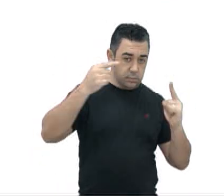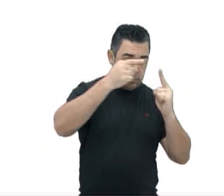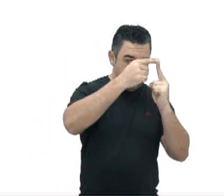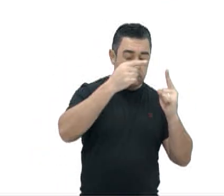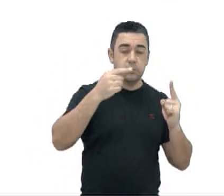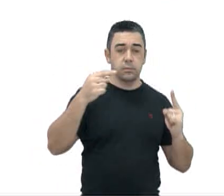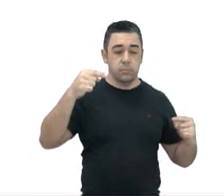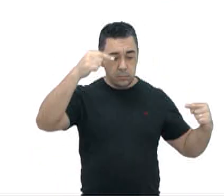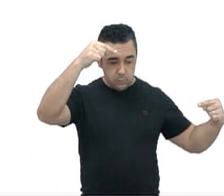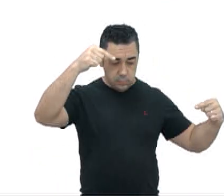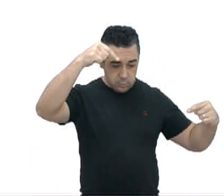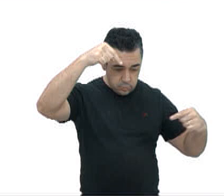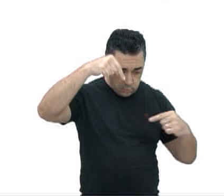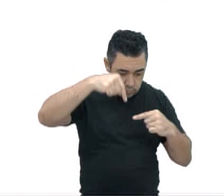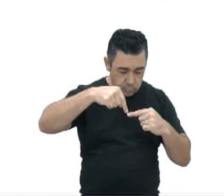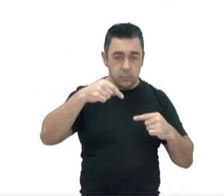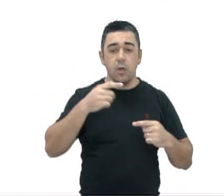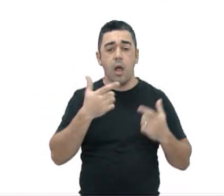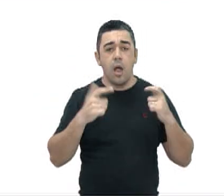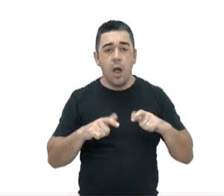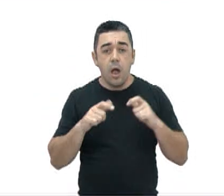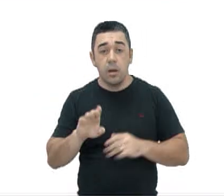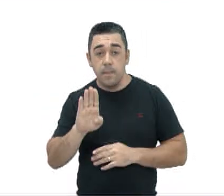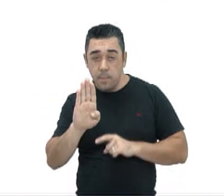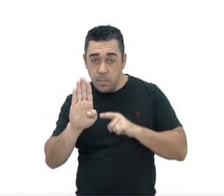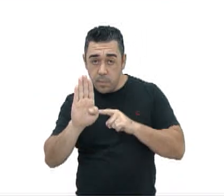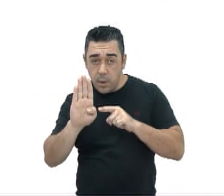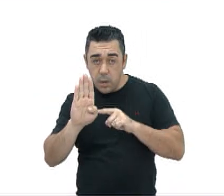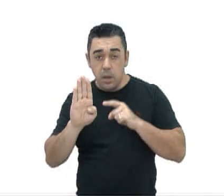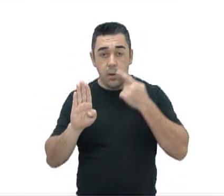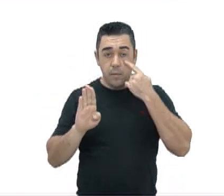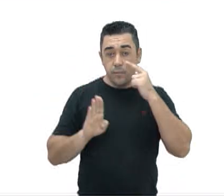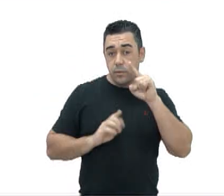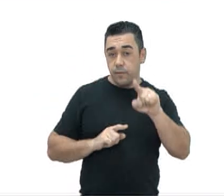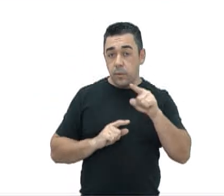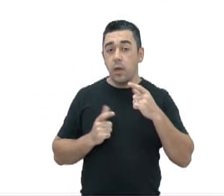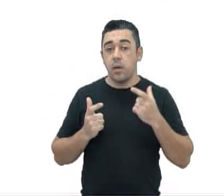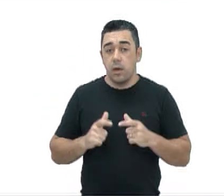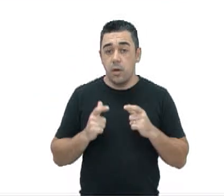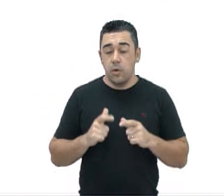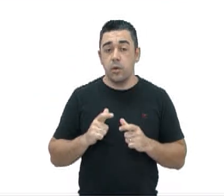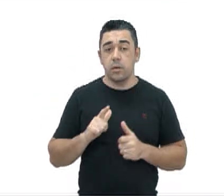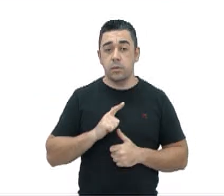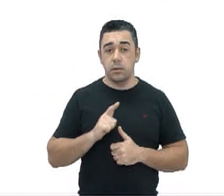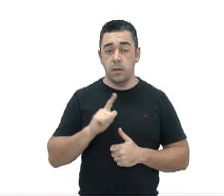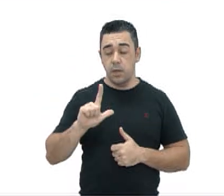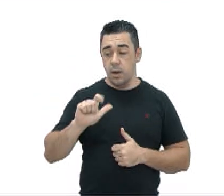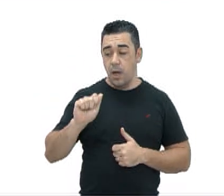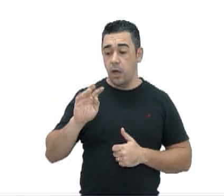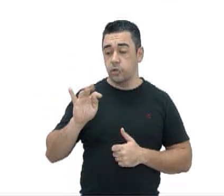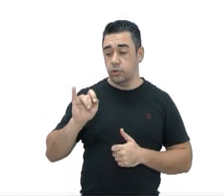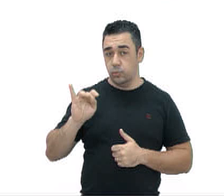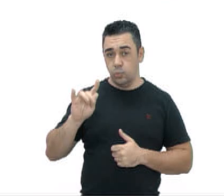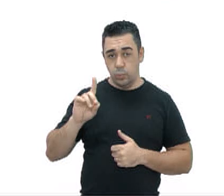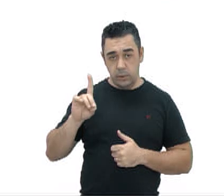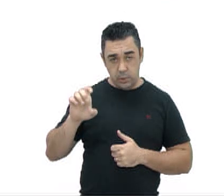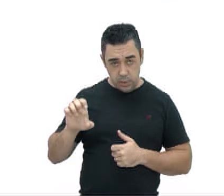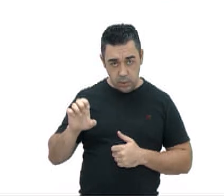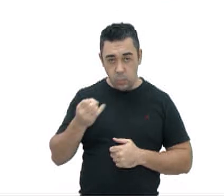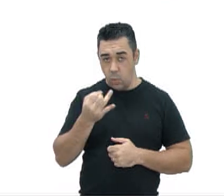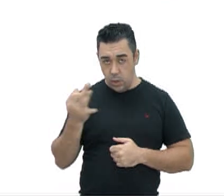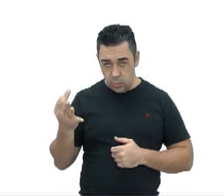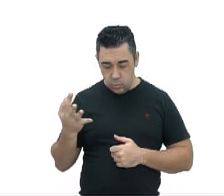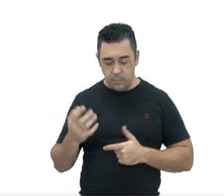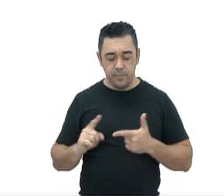B. E eu quero que você observe com bastante calma qual é a latitude, qual é a coordenada